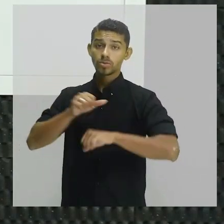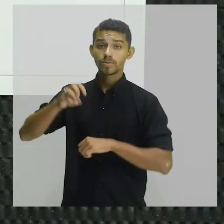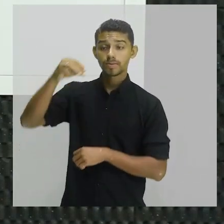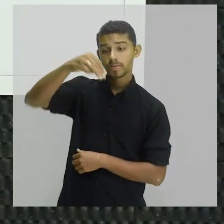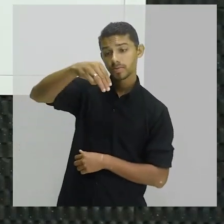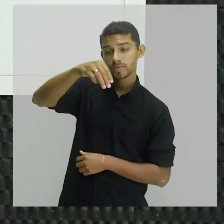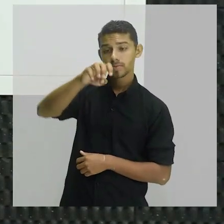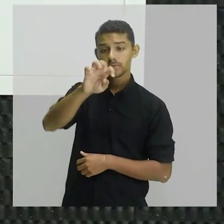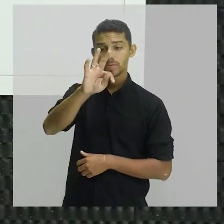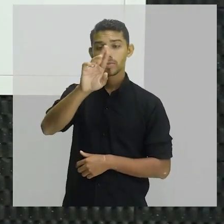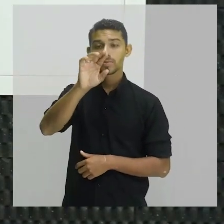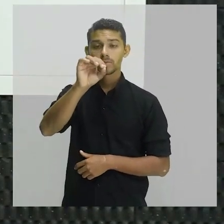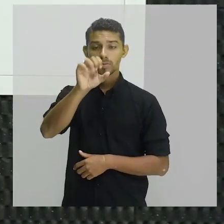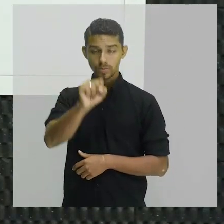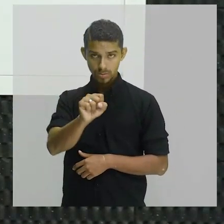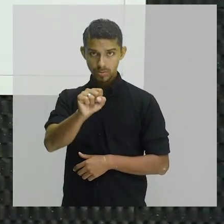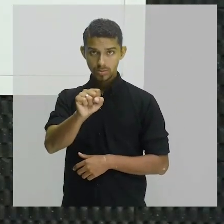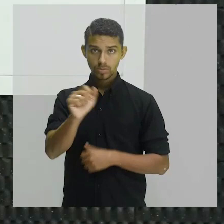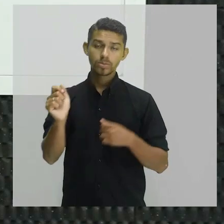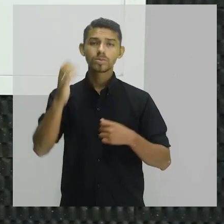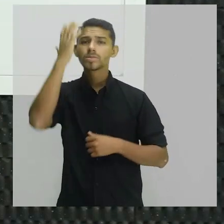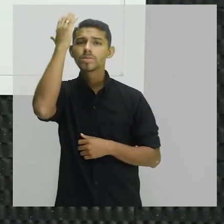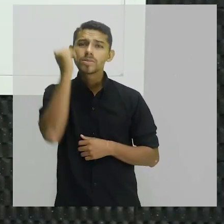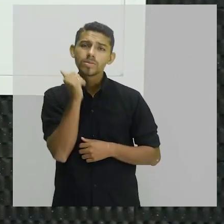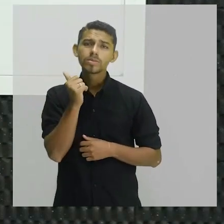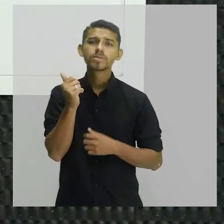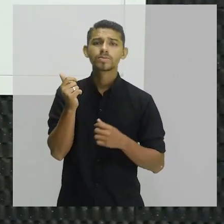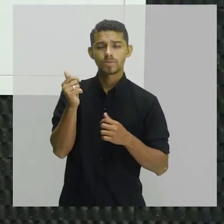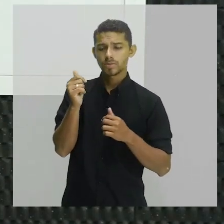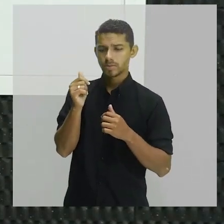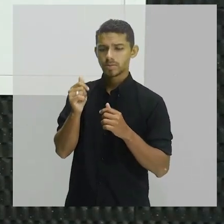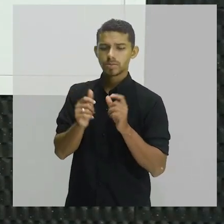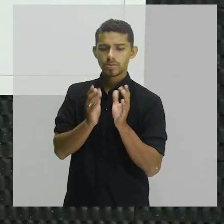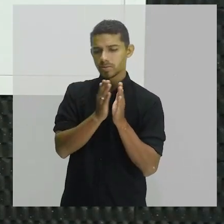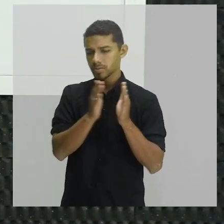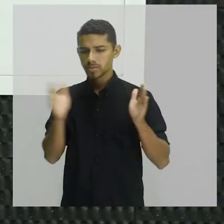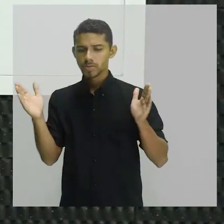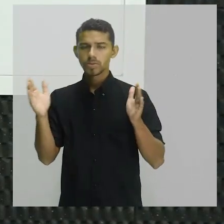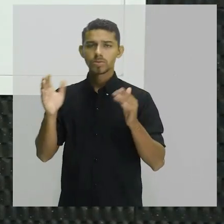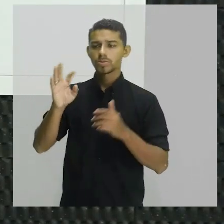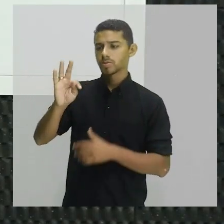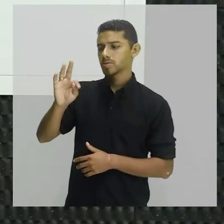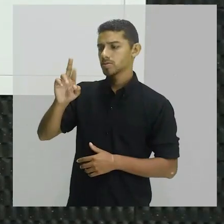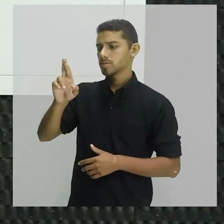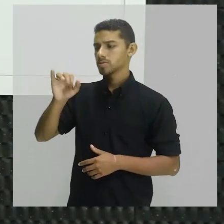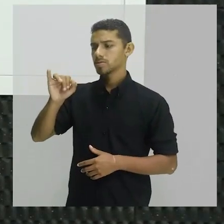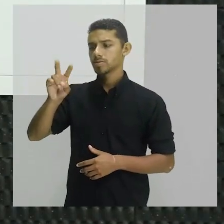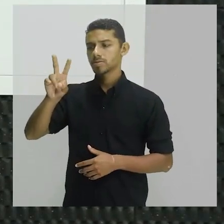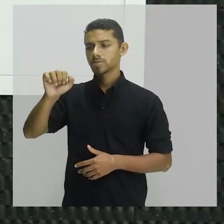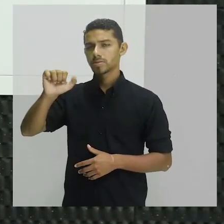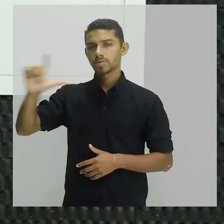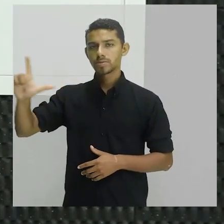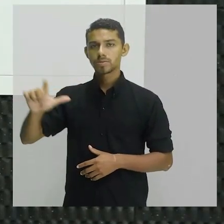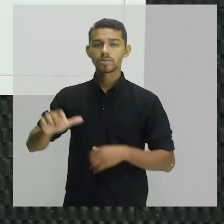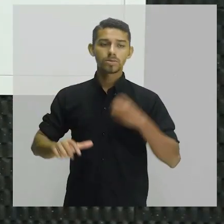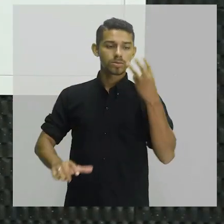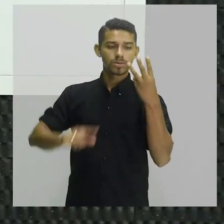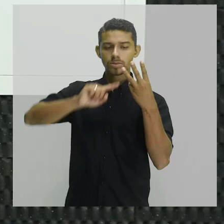aqui é bem simples, né? A gente sabe que tem aquele númerozinho, não é, mágico, trivial, que é o 3,6, né?